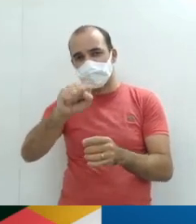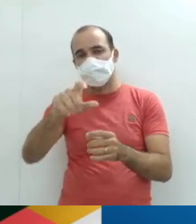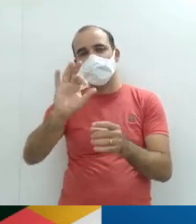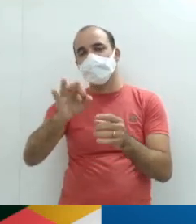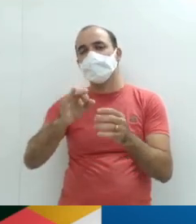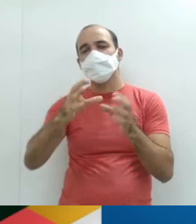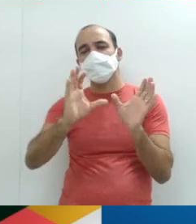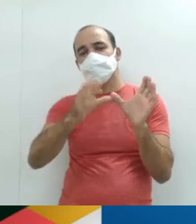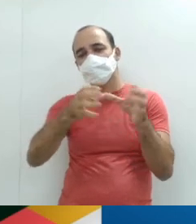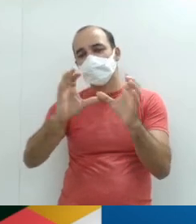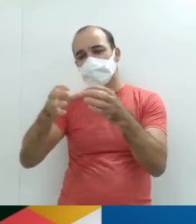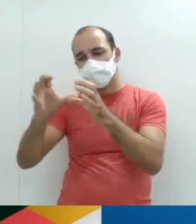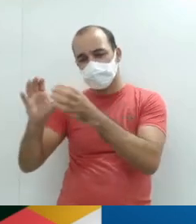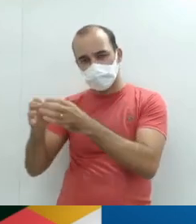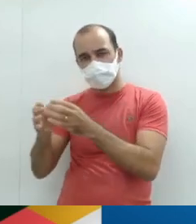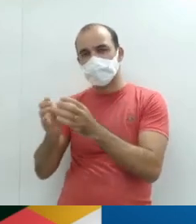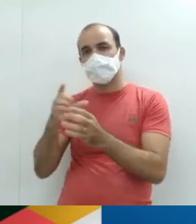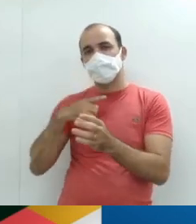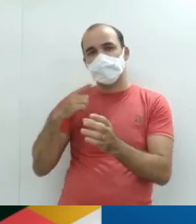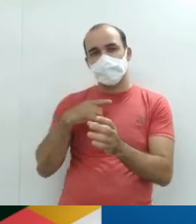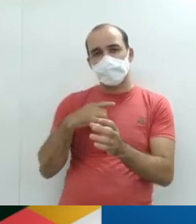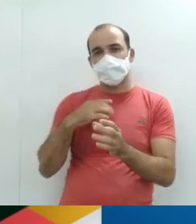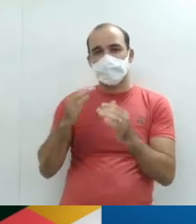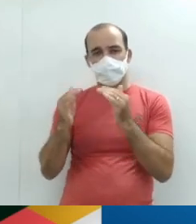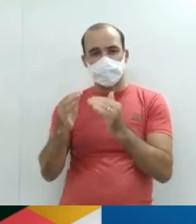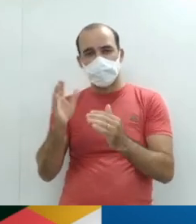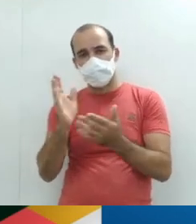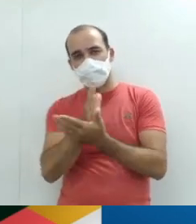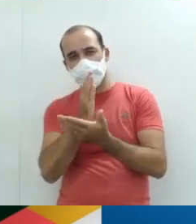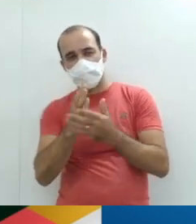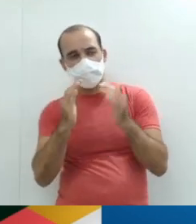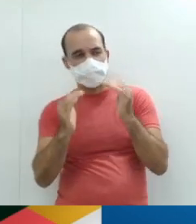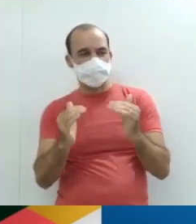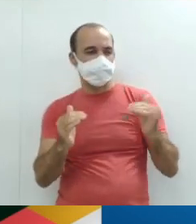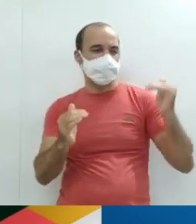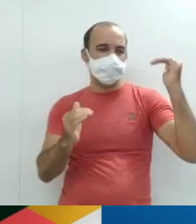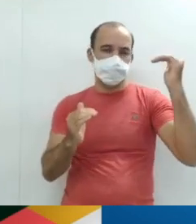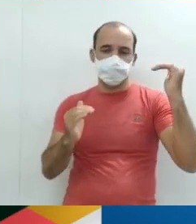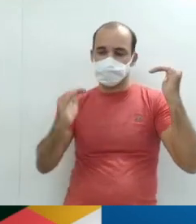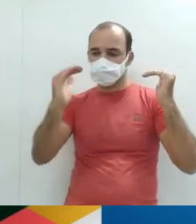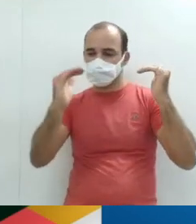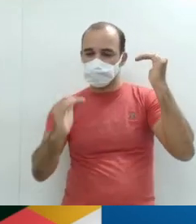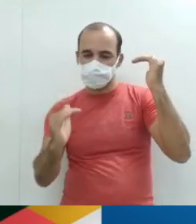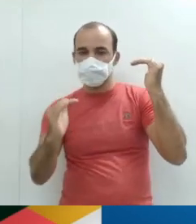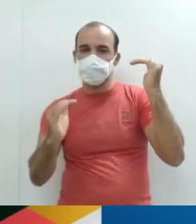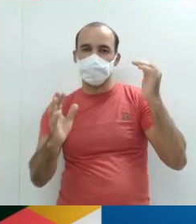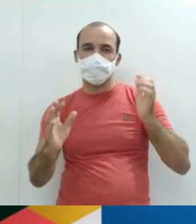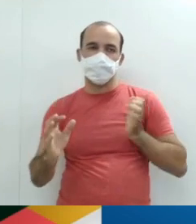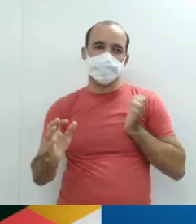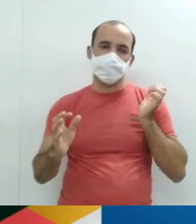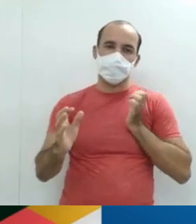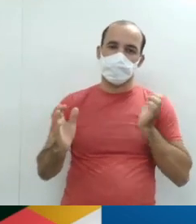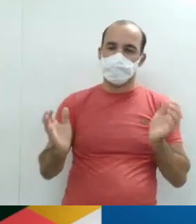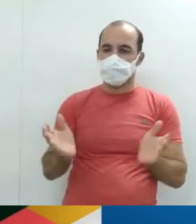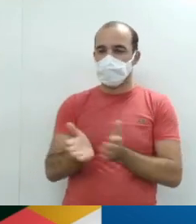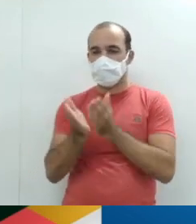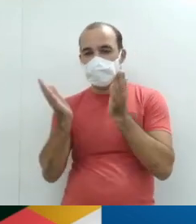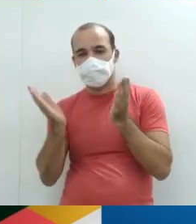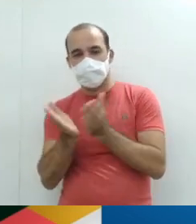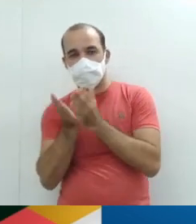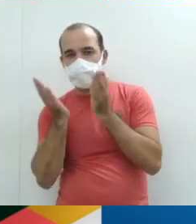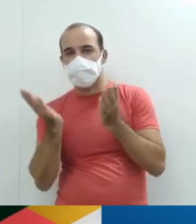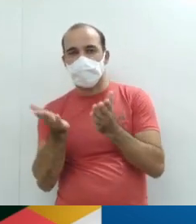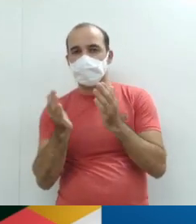daquelas classes onde há indivíduos privilegiados, né, na sociedade e outros que não são tão privilegiados assim, a